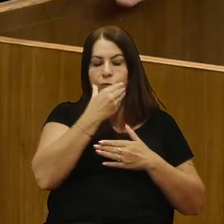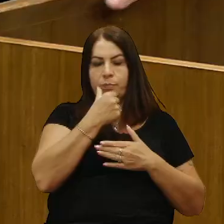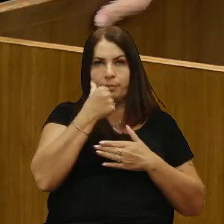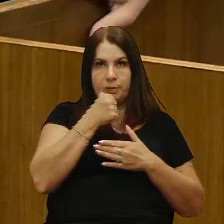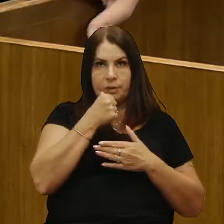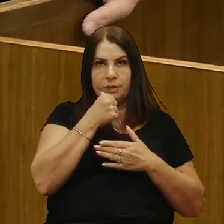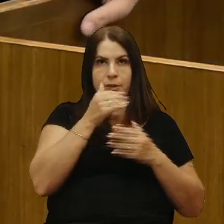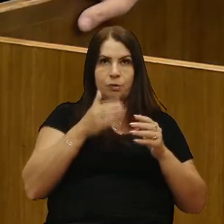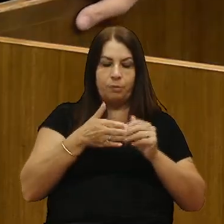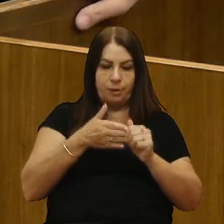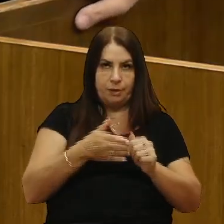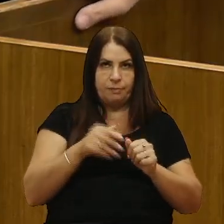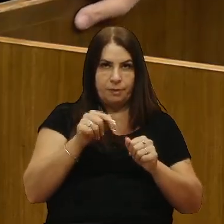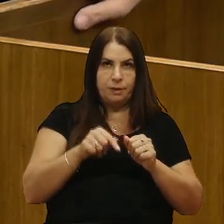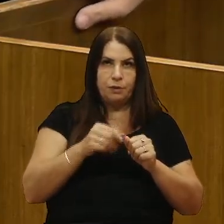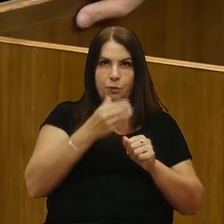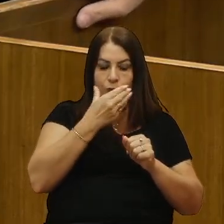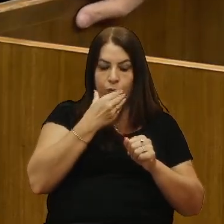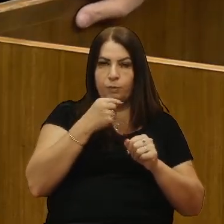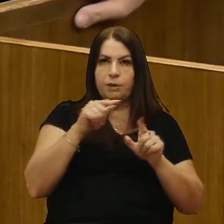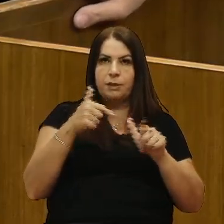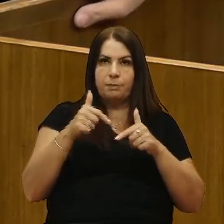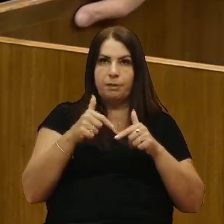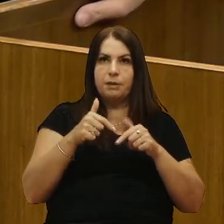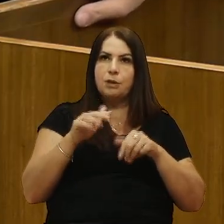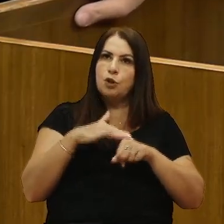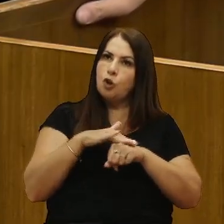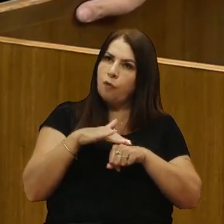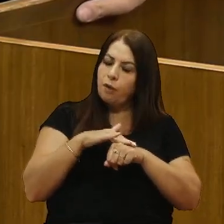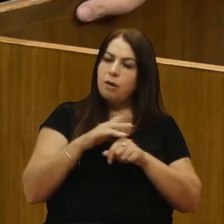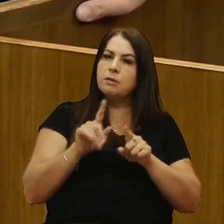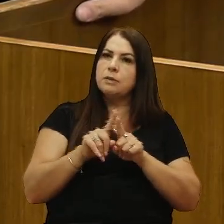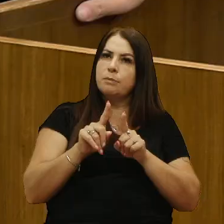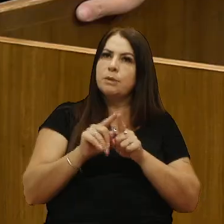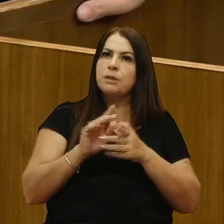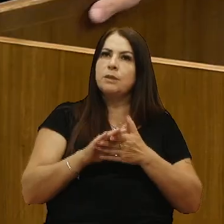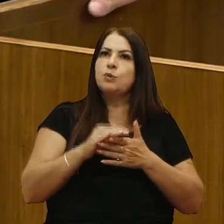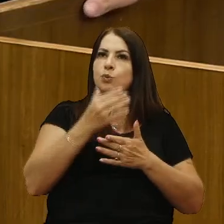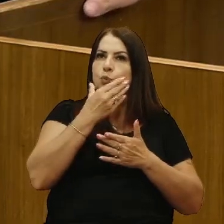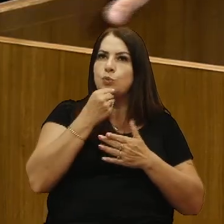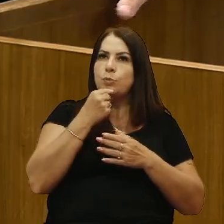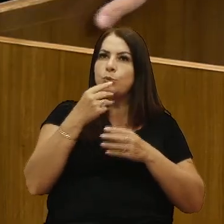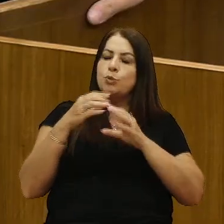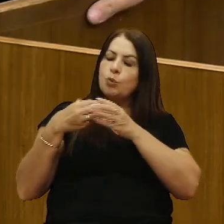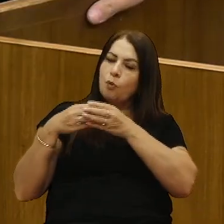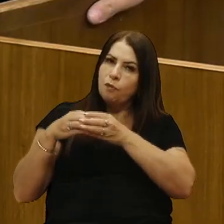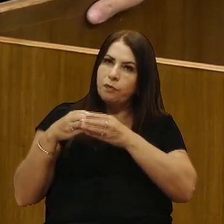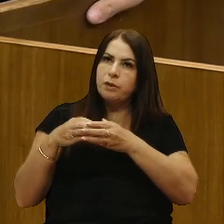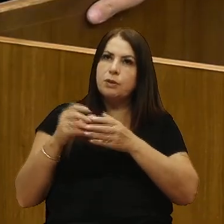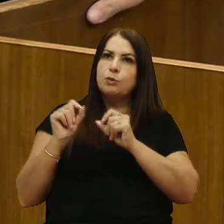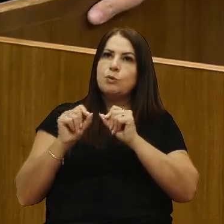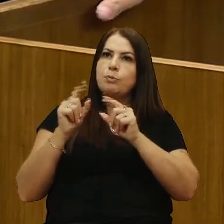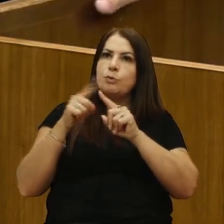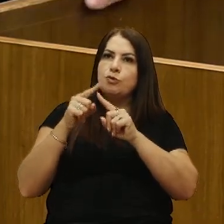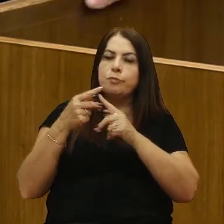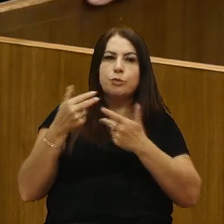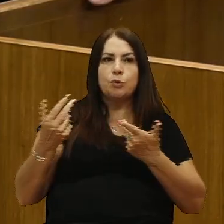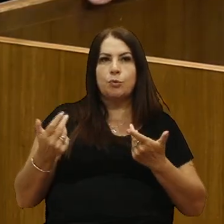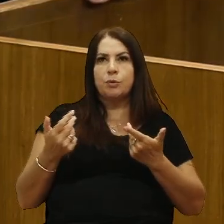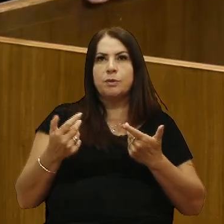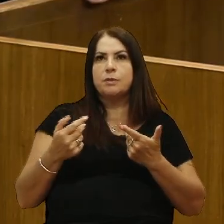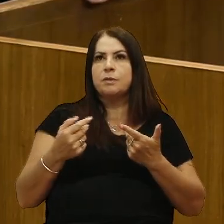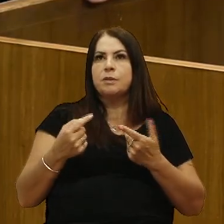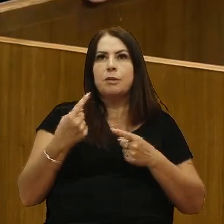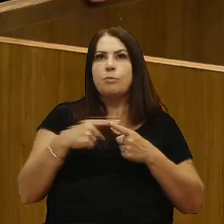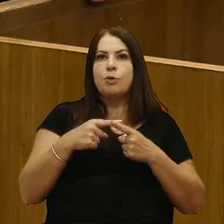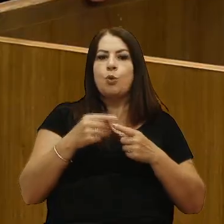que estão nos acompanhando, aos homens também que trabalham, que conversem com os homens do seu convívio sobre esse tipo de coisa. Que não é porque